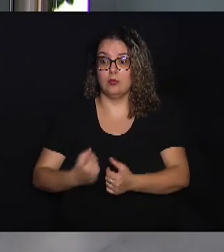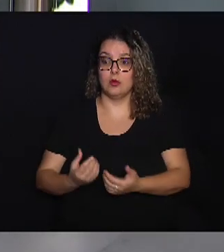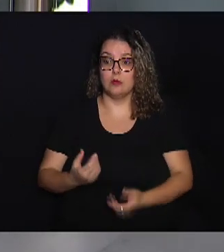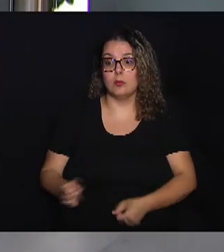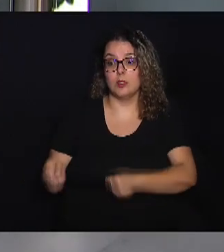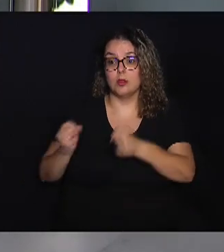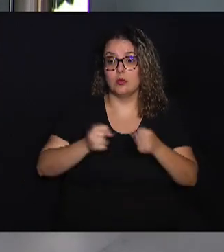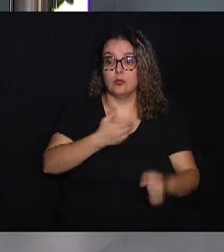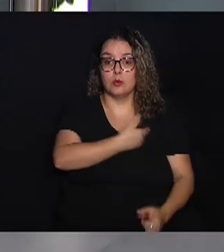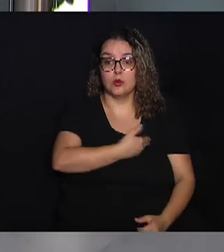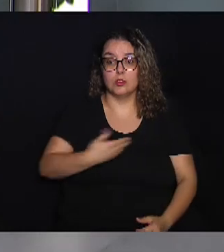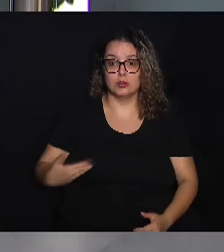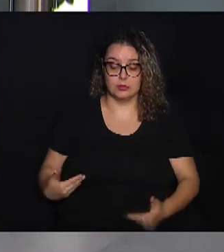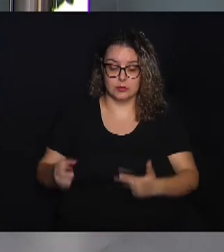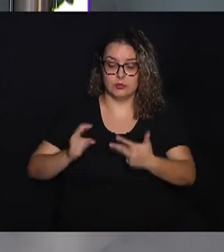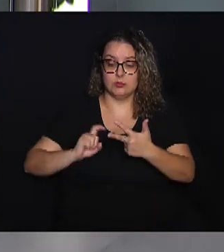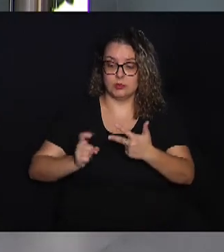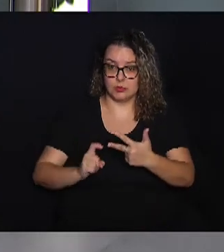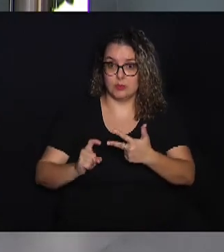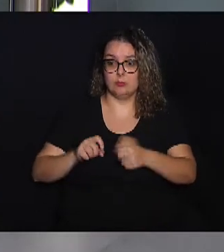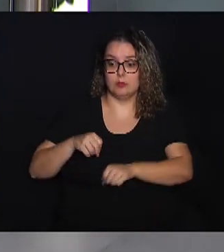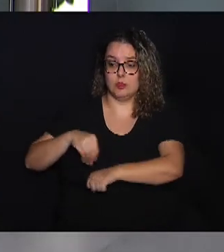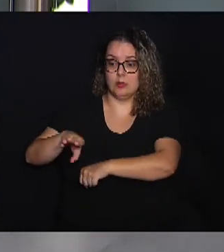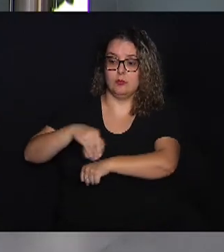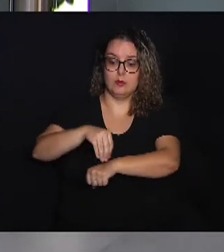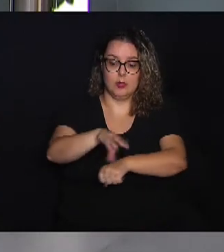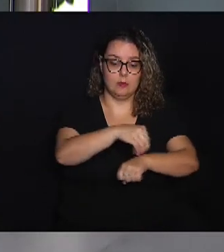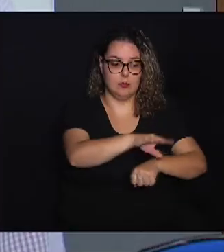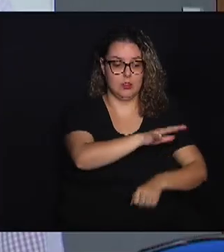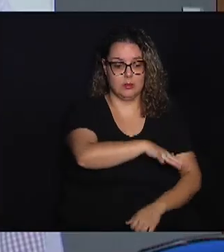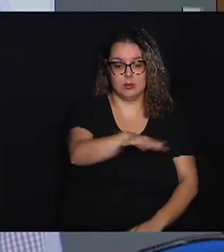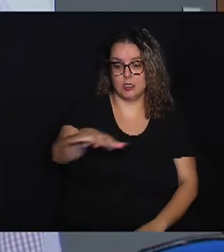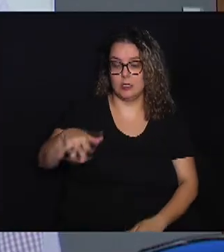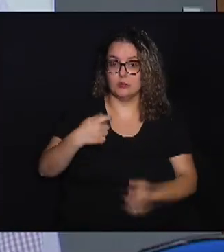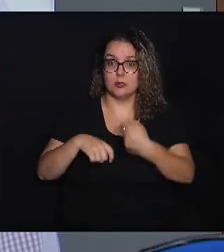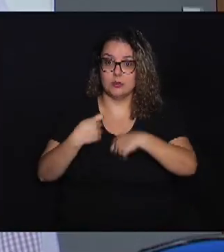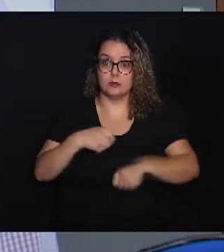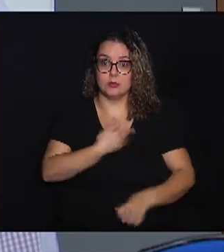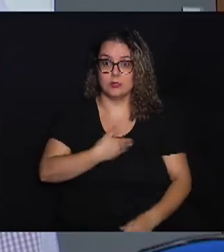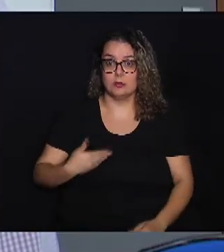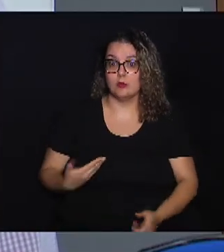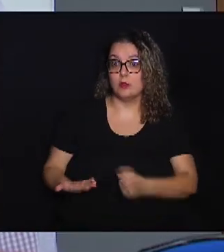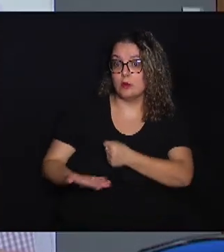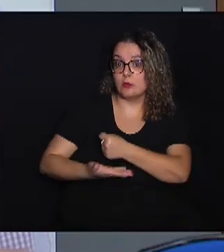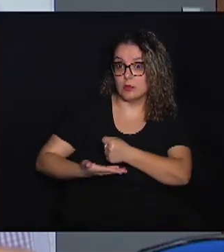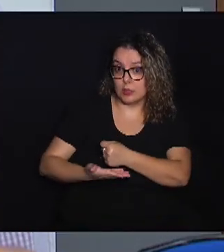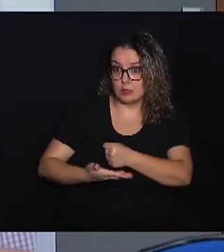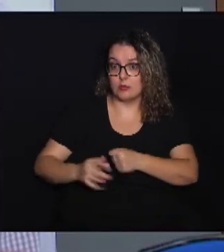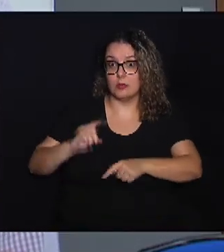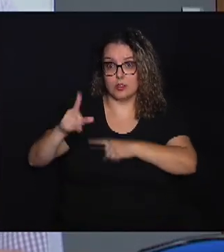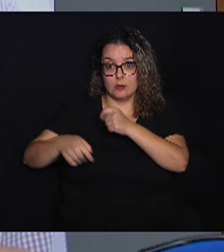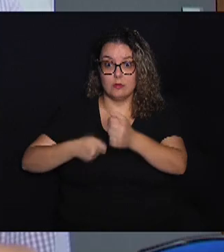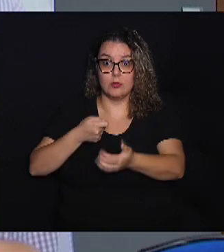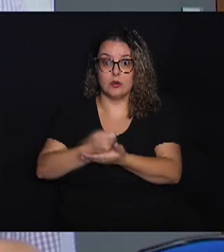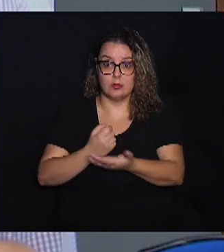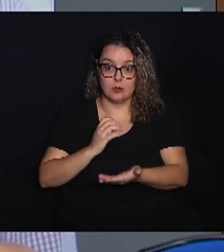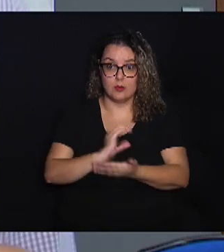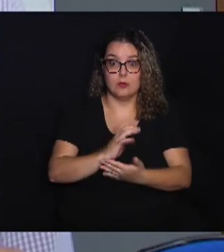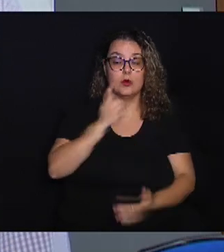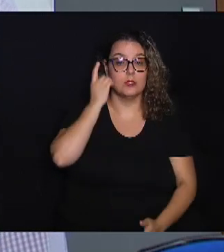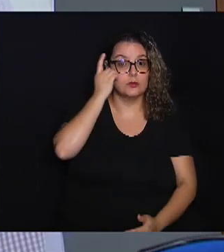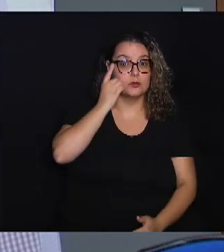Executivo direcione para áreas específicas da administração pública. Basicamente, ele vieram de emendas de